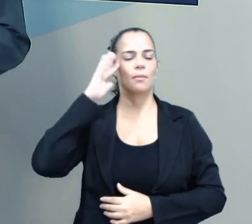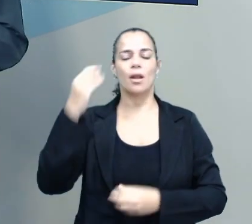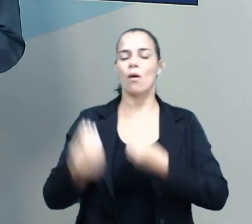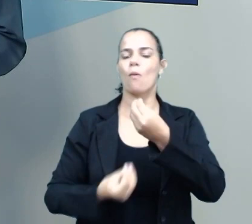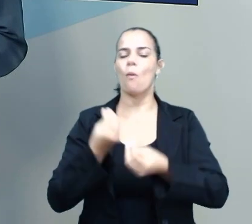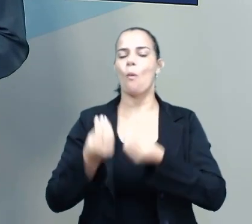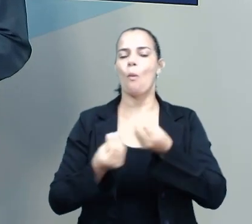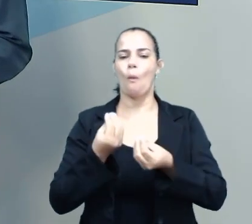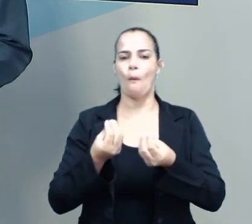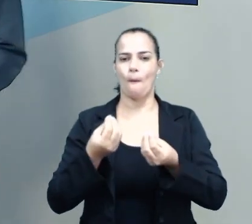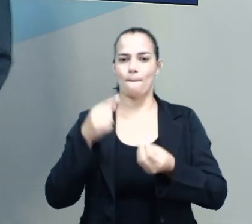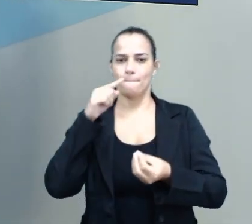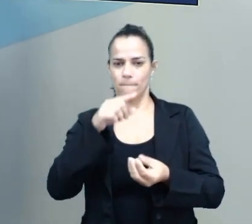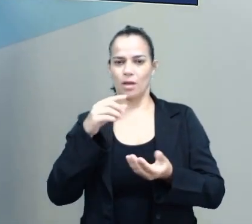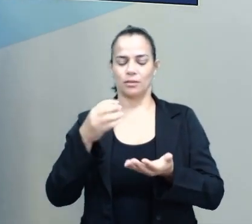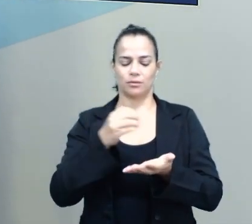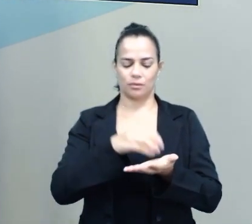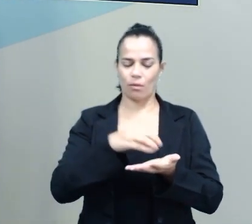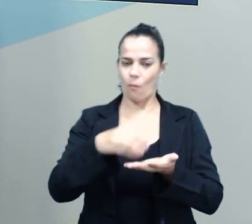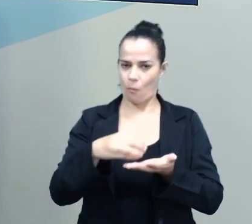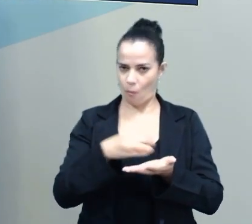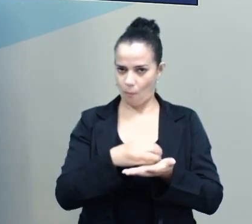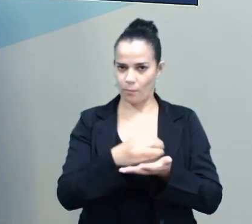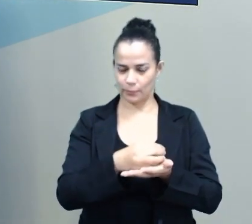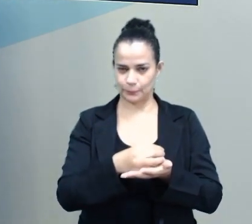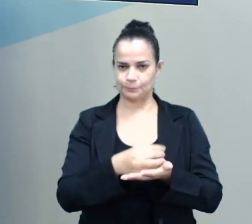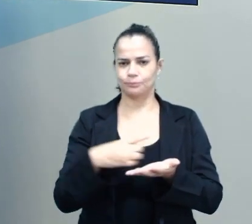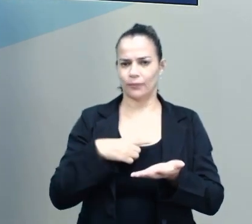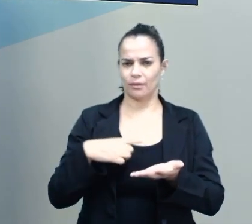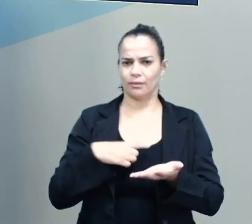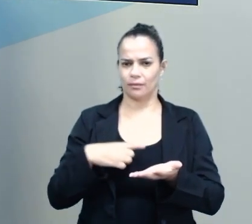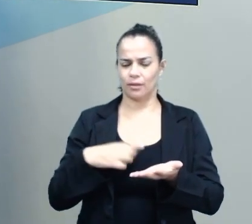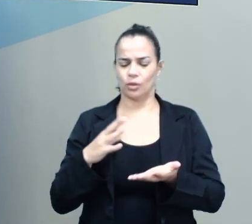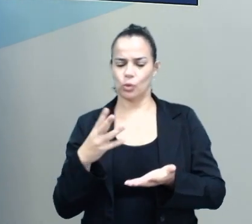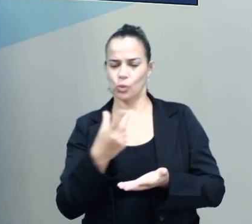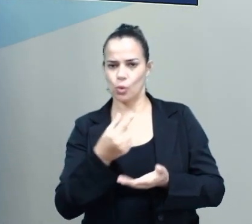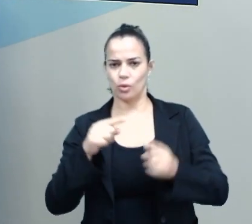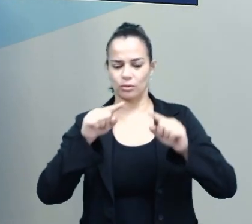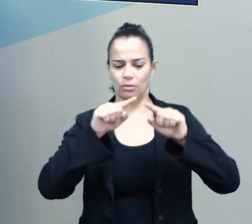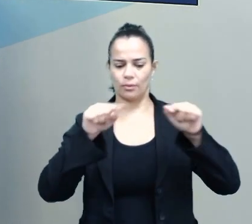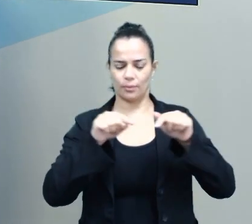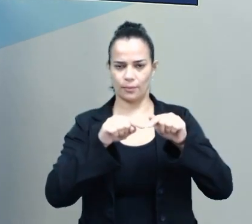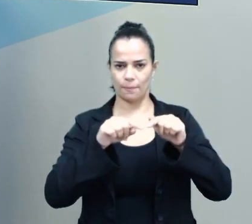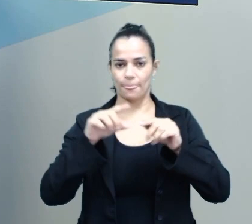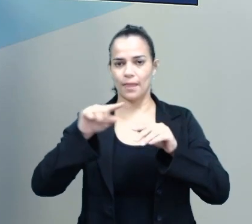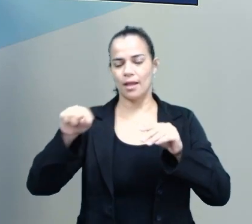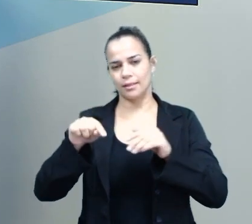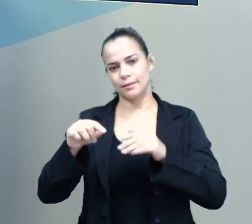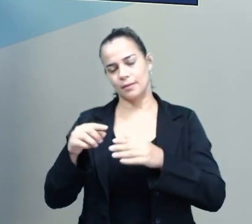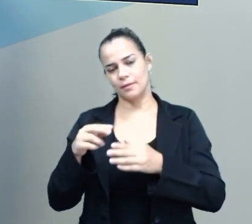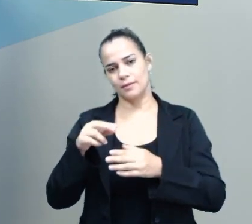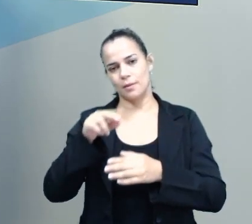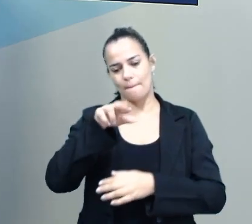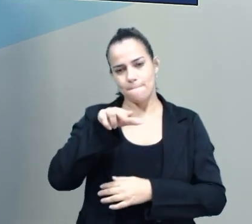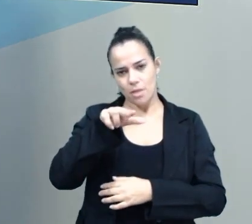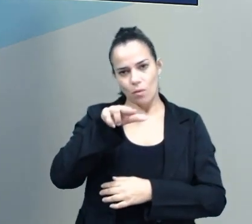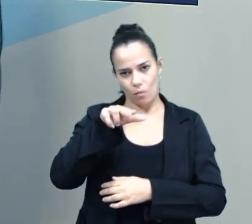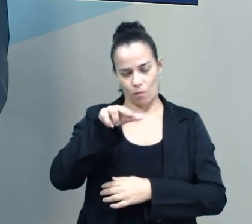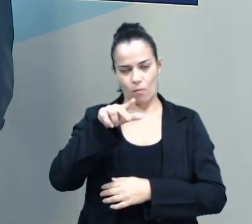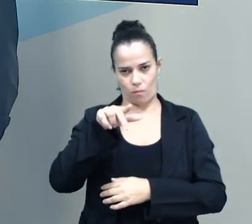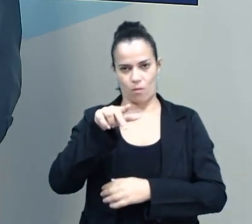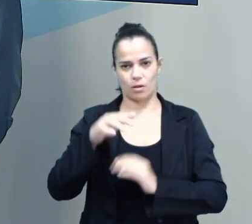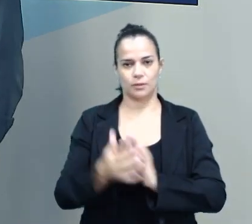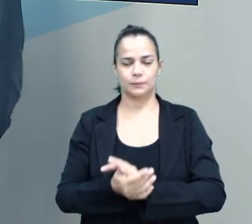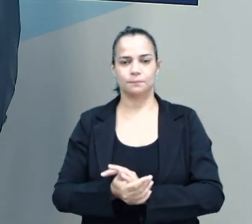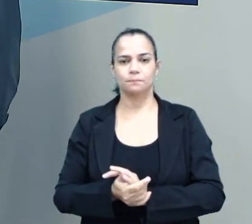é esse cubo. O cubo tem todas as arestas, que são esses segmentos, iguais. E